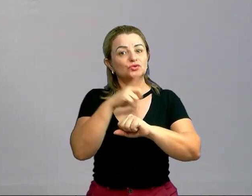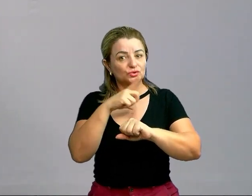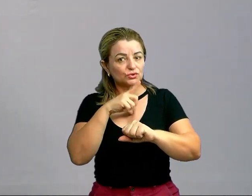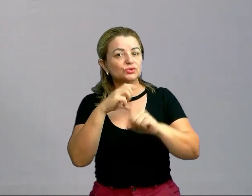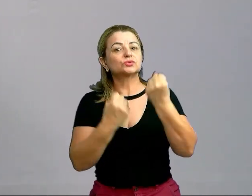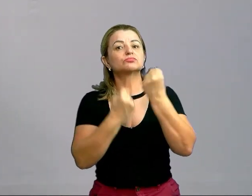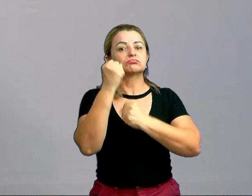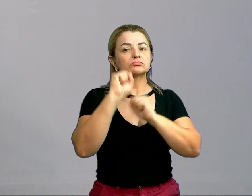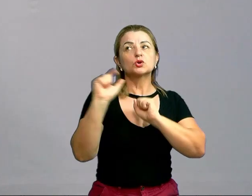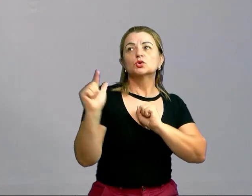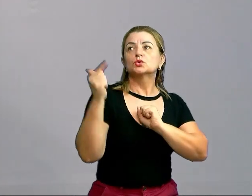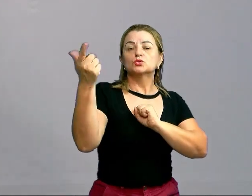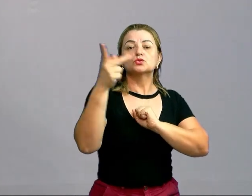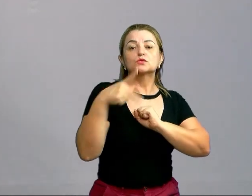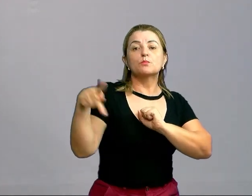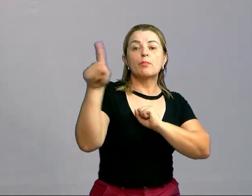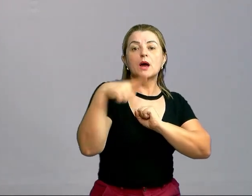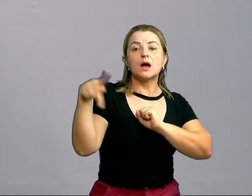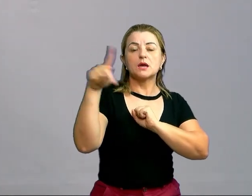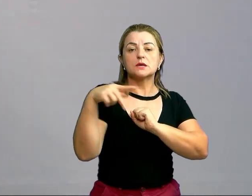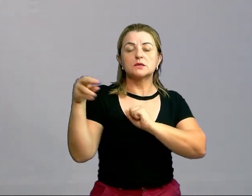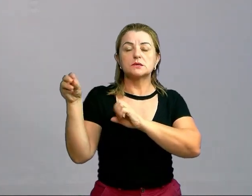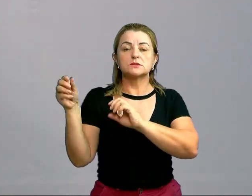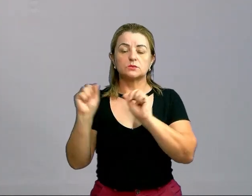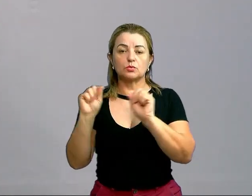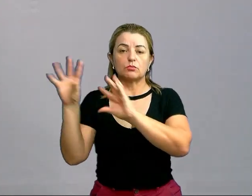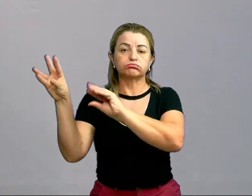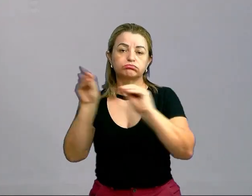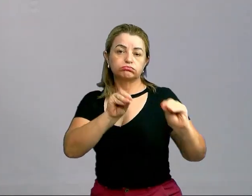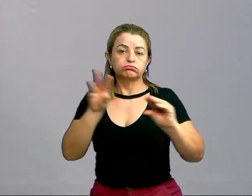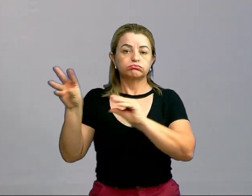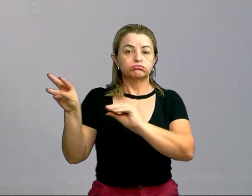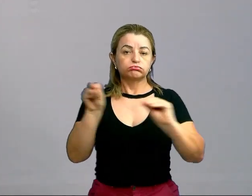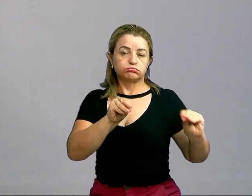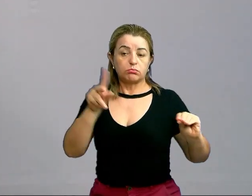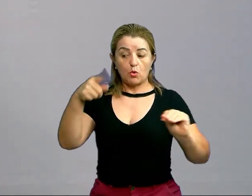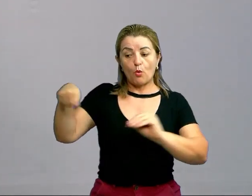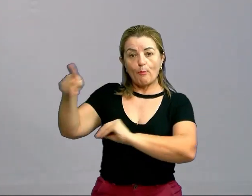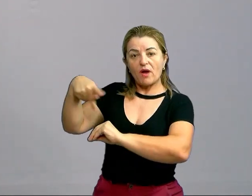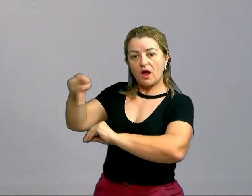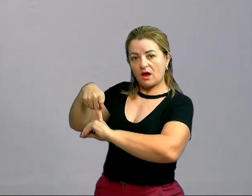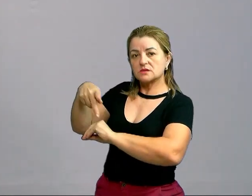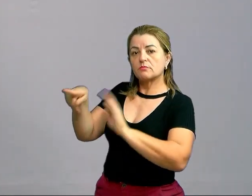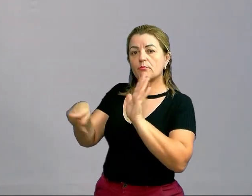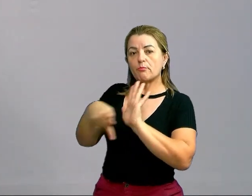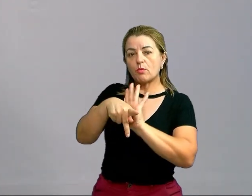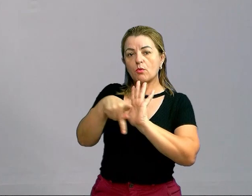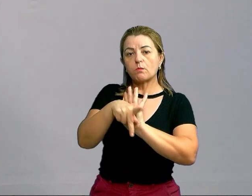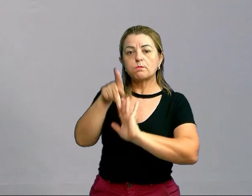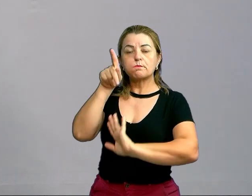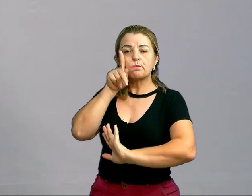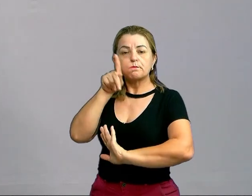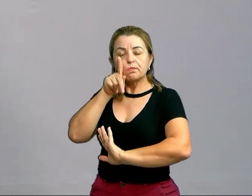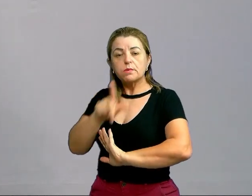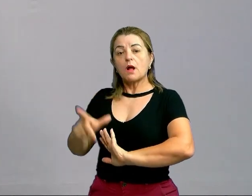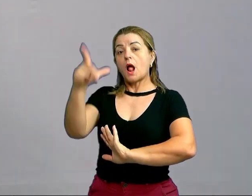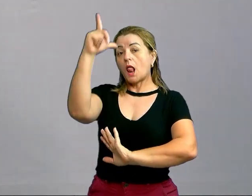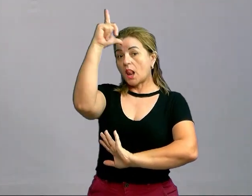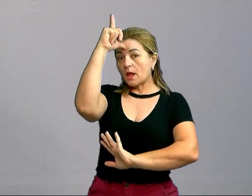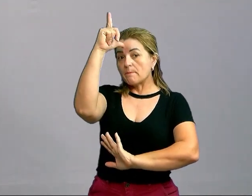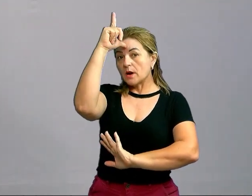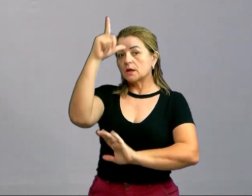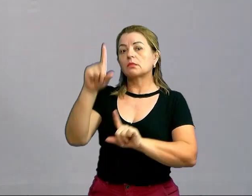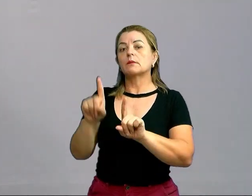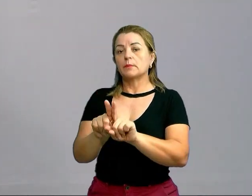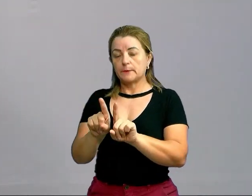Fomentar, né, as indústrias que vinham do exterior, principalmente indústrias americanas, indústrias alemãs,